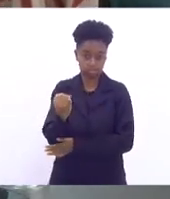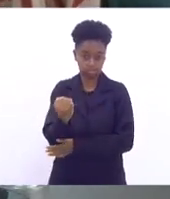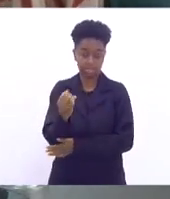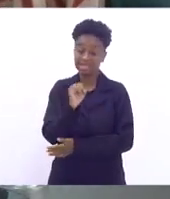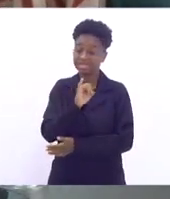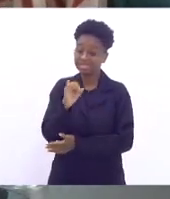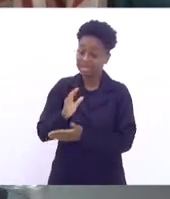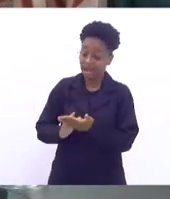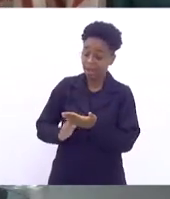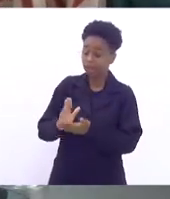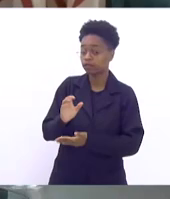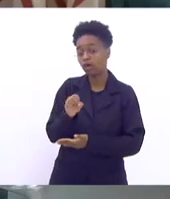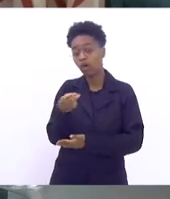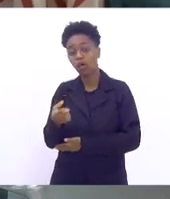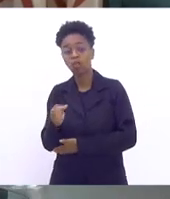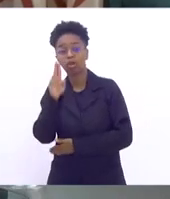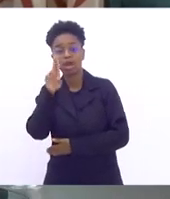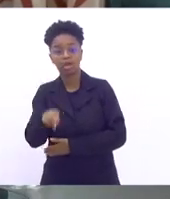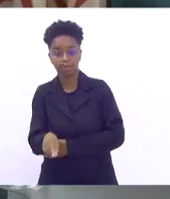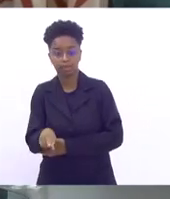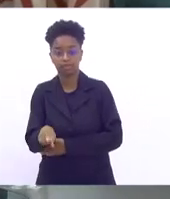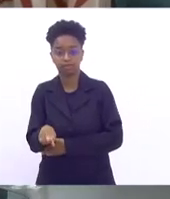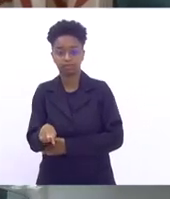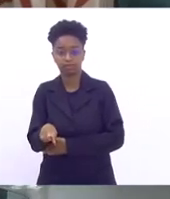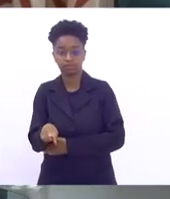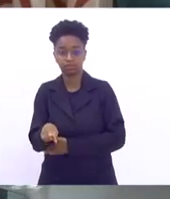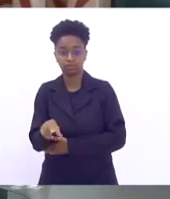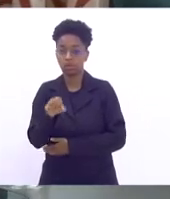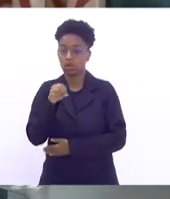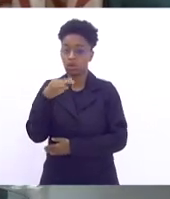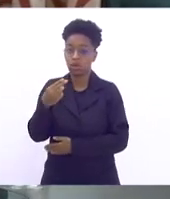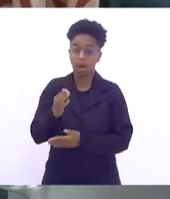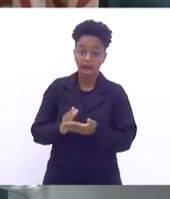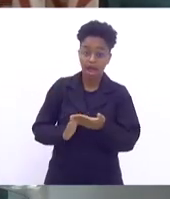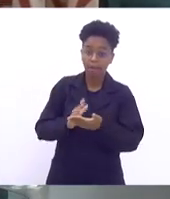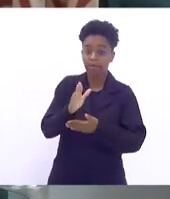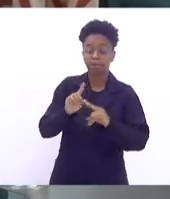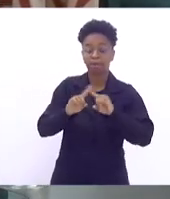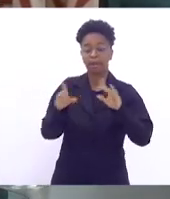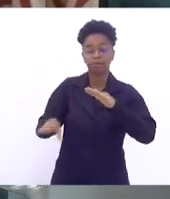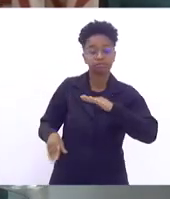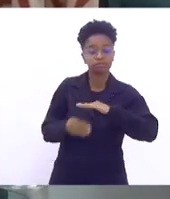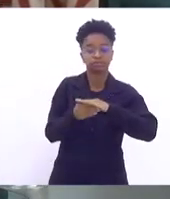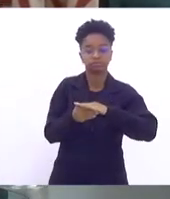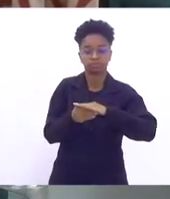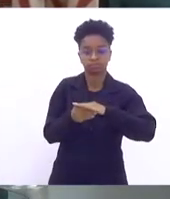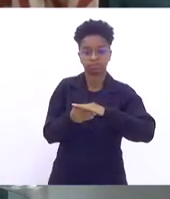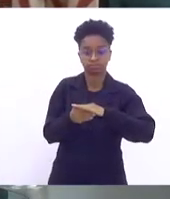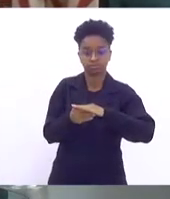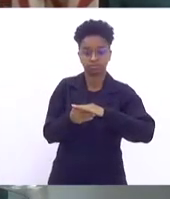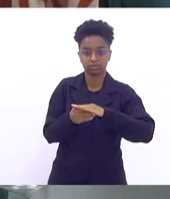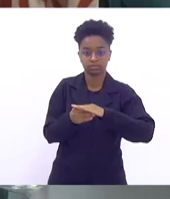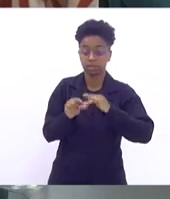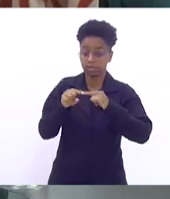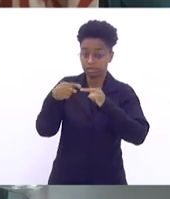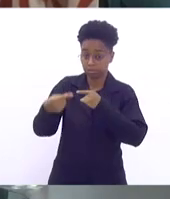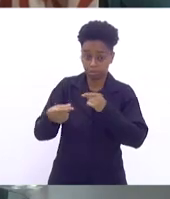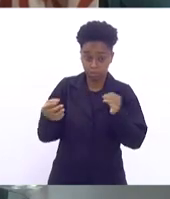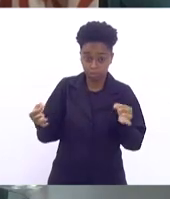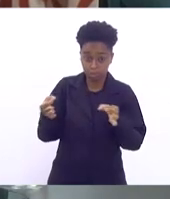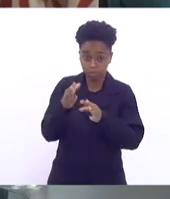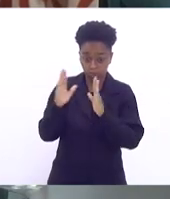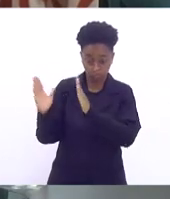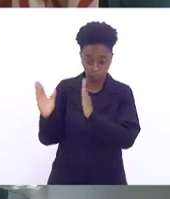aprová-las ou rejeitadas ou aprová-las com passado essa fase